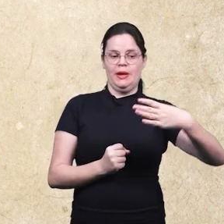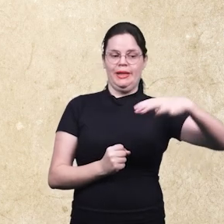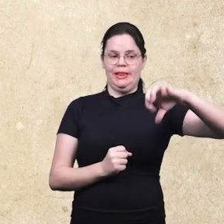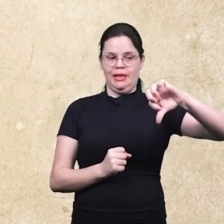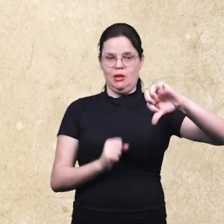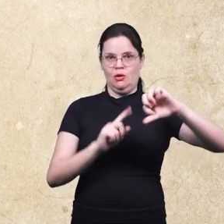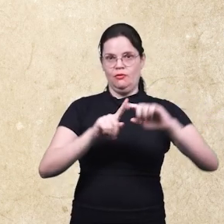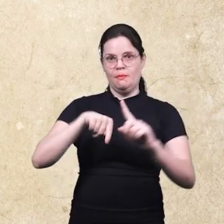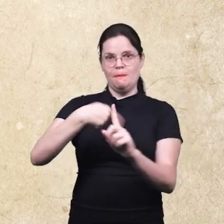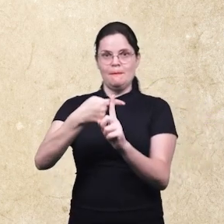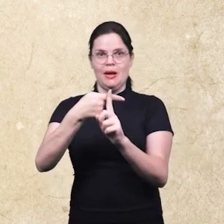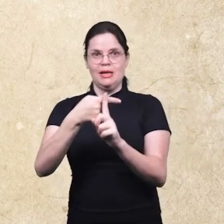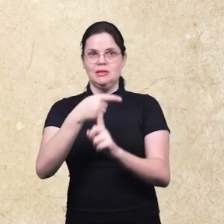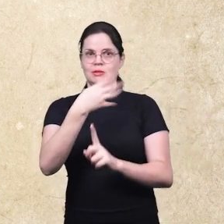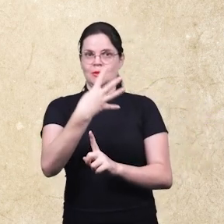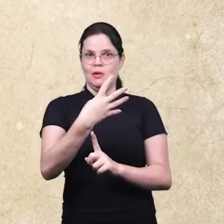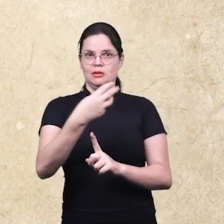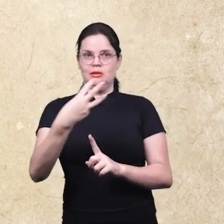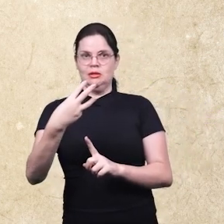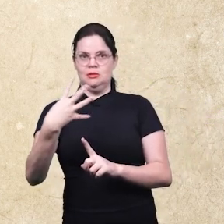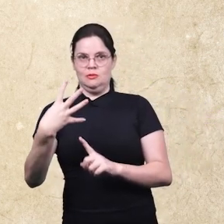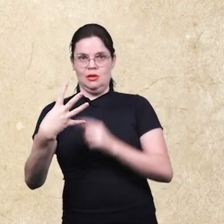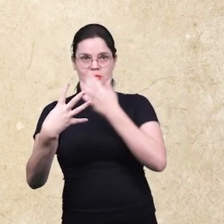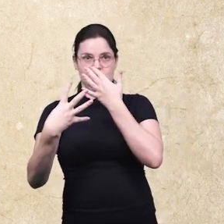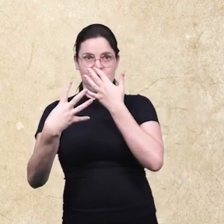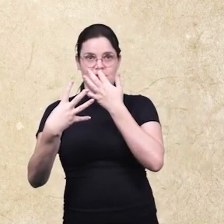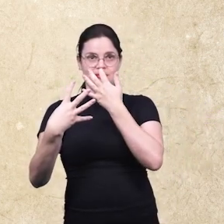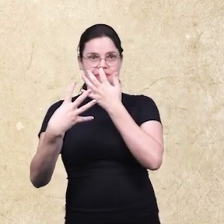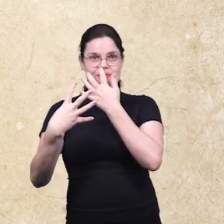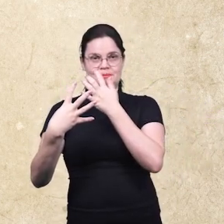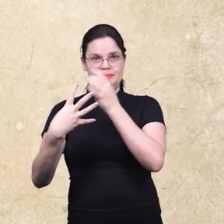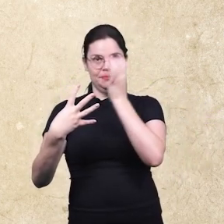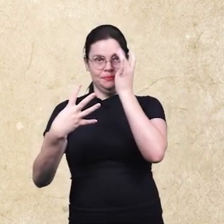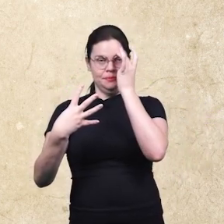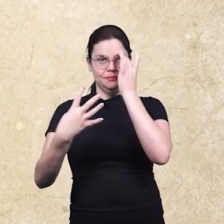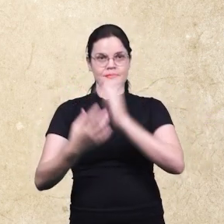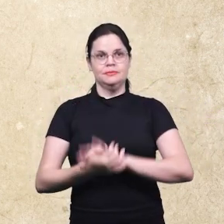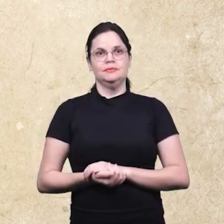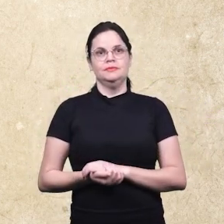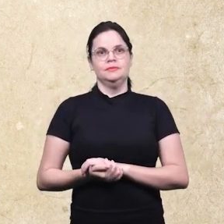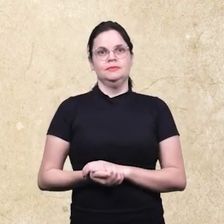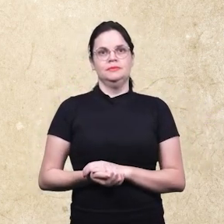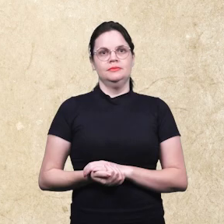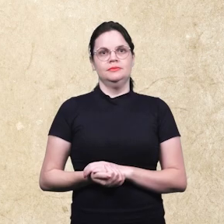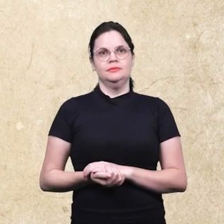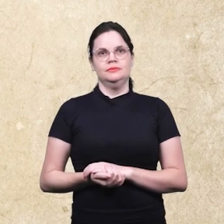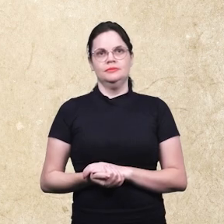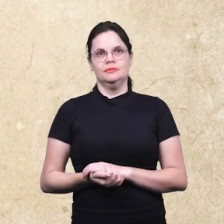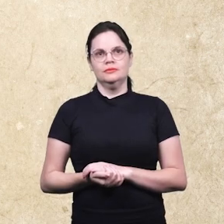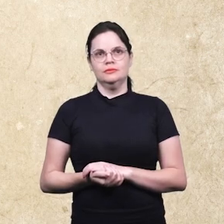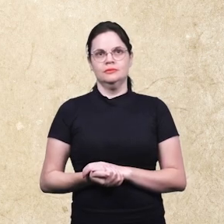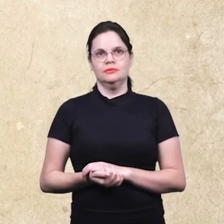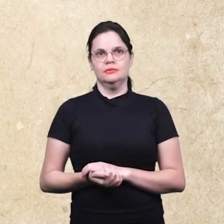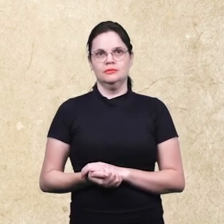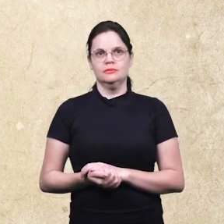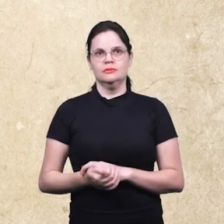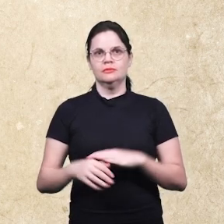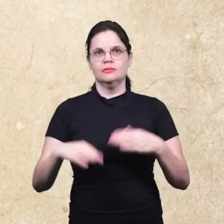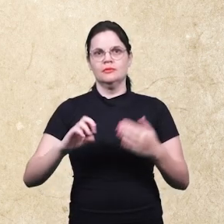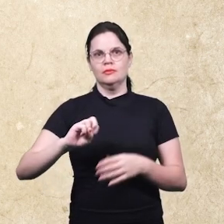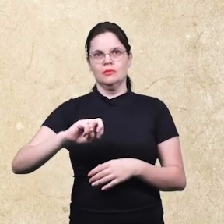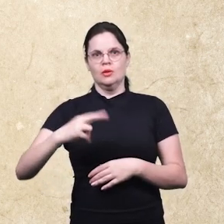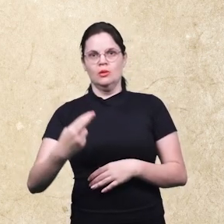49, que dá 483 anos, em números reais. Ou